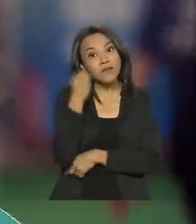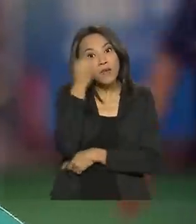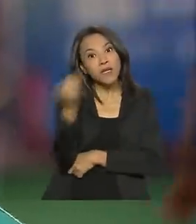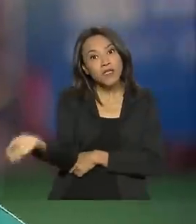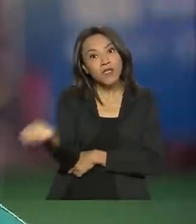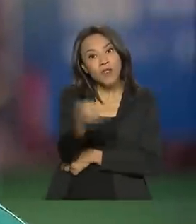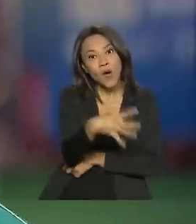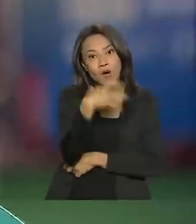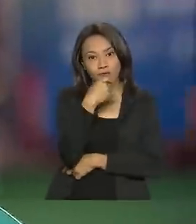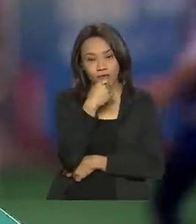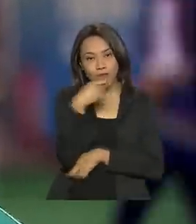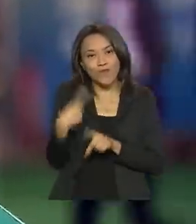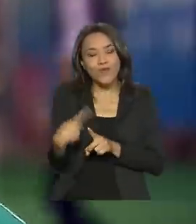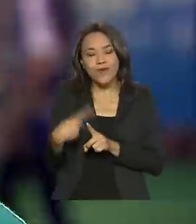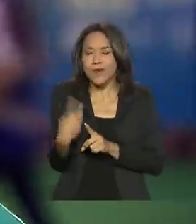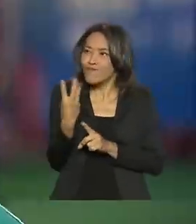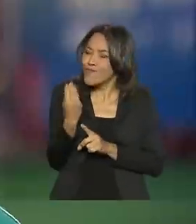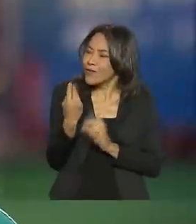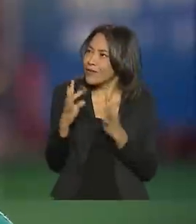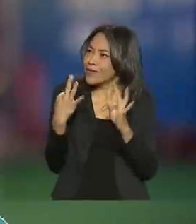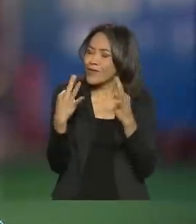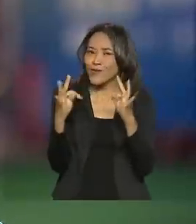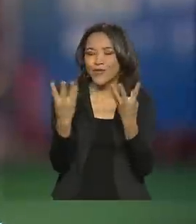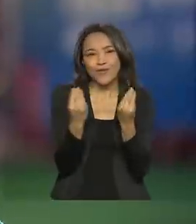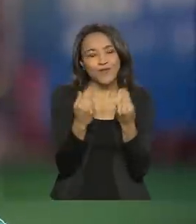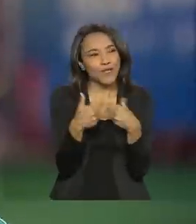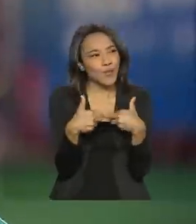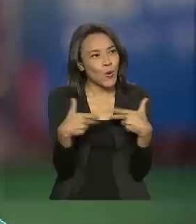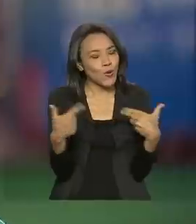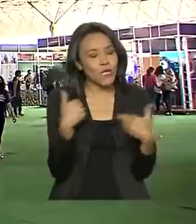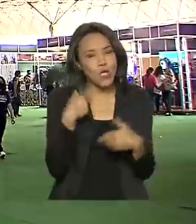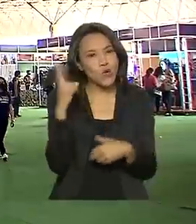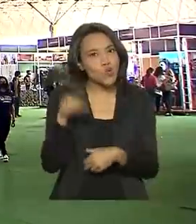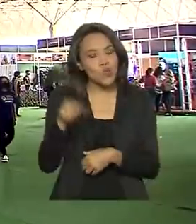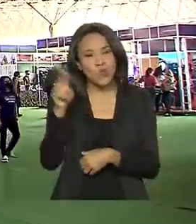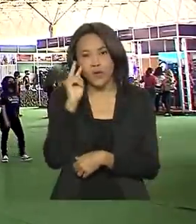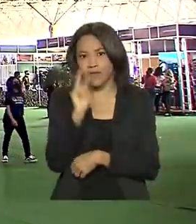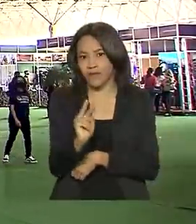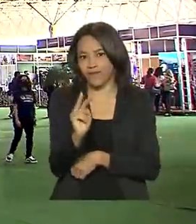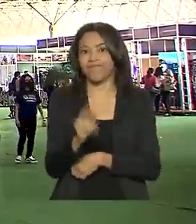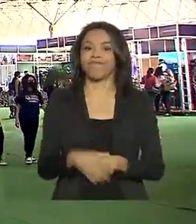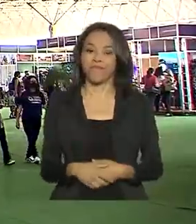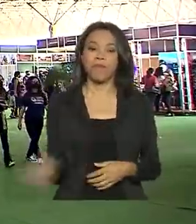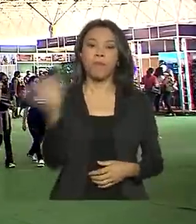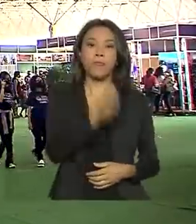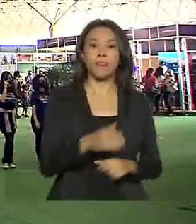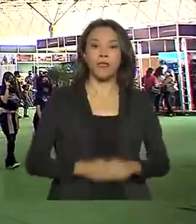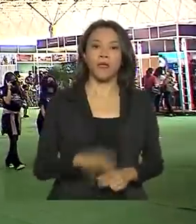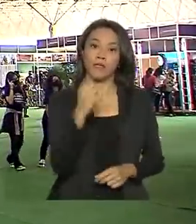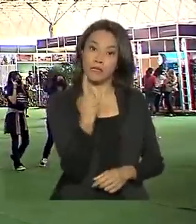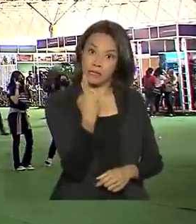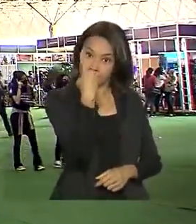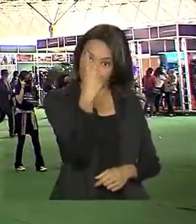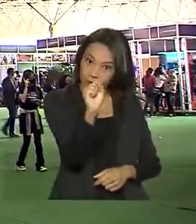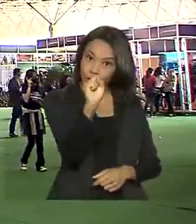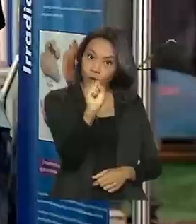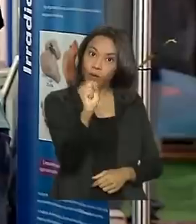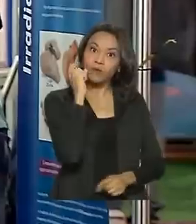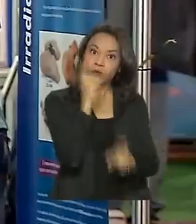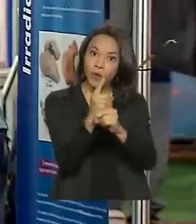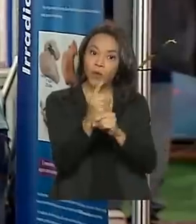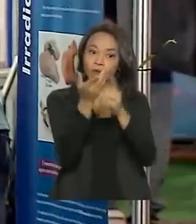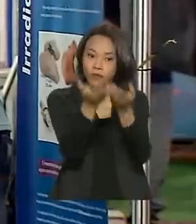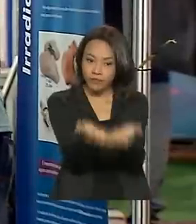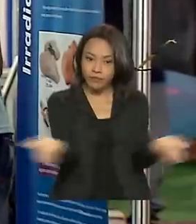que muita tecnologia e muitas coisas que eu nunca vi. Já são 18 edições da Semana Nacional